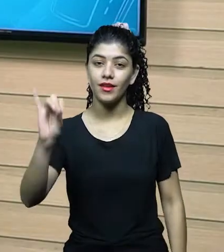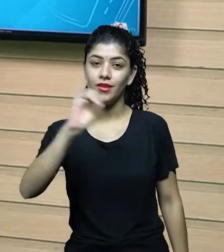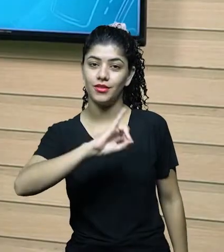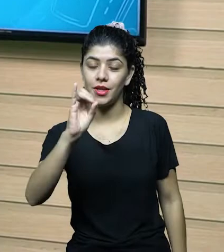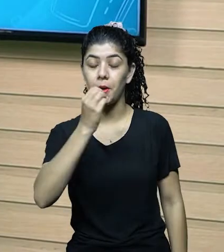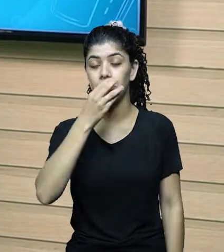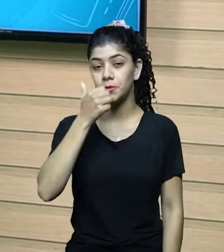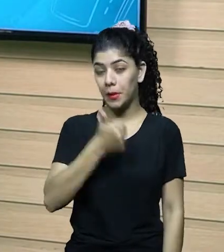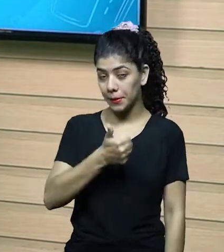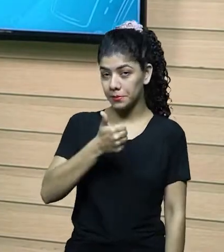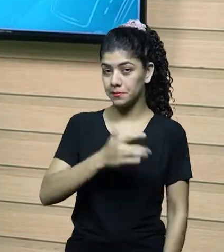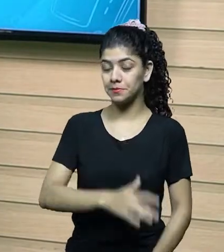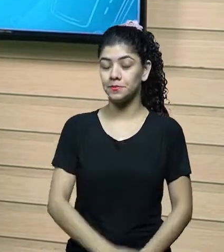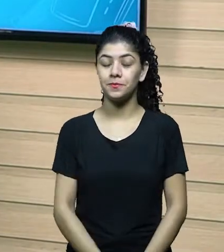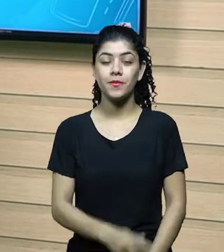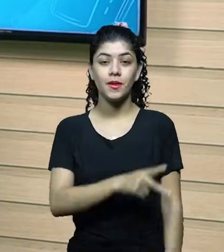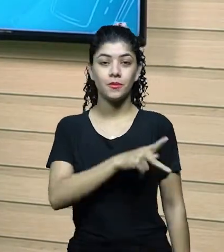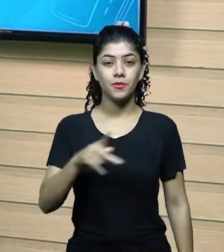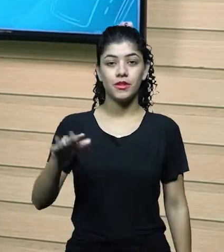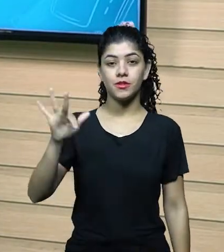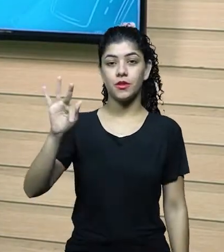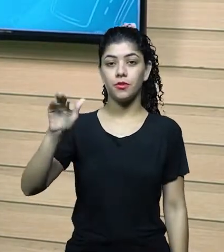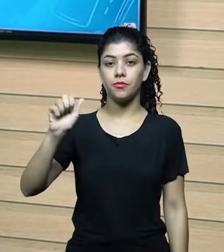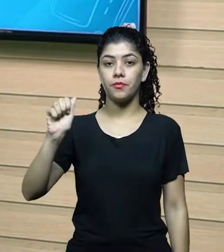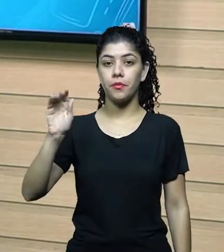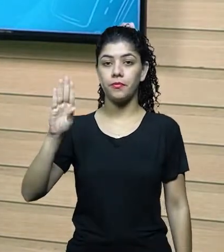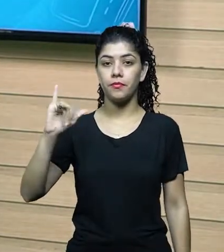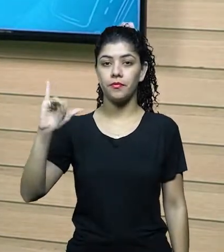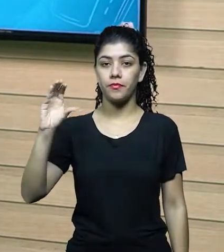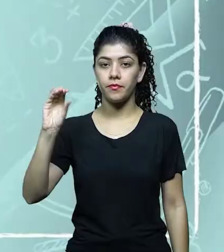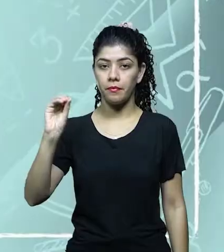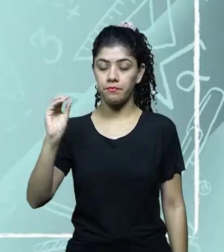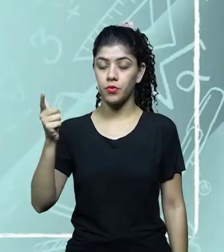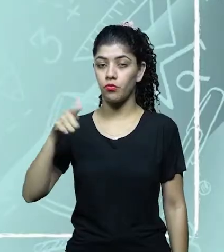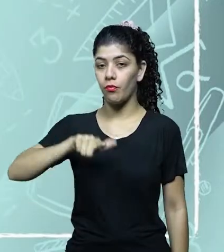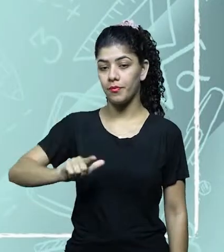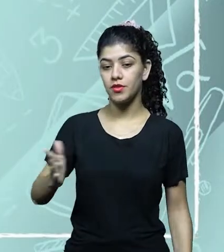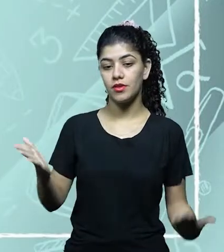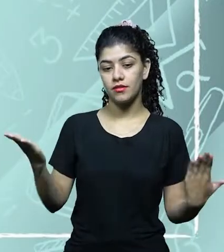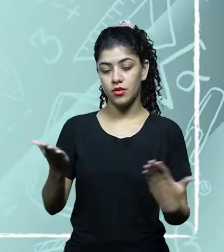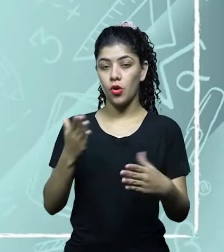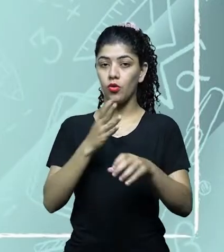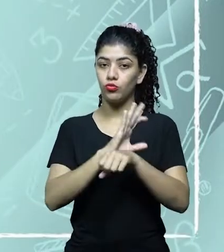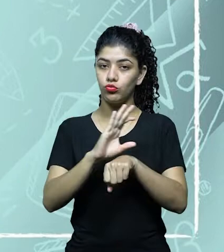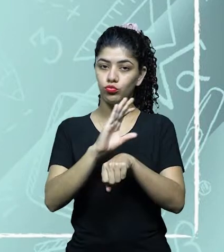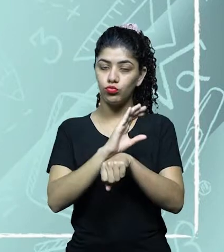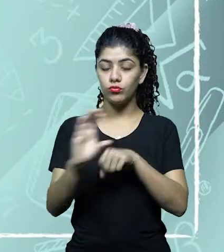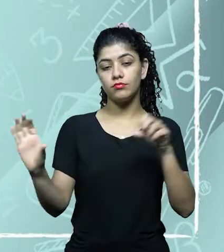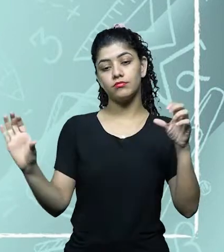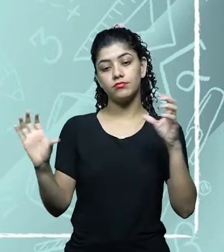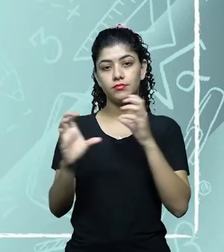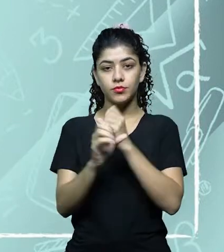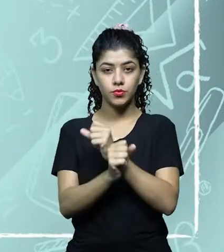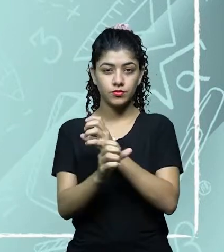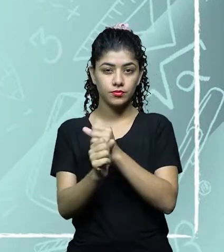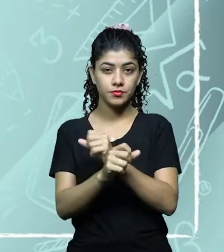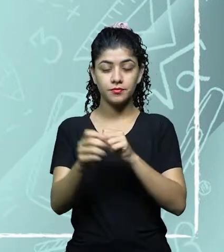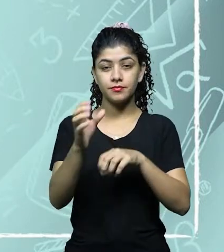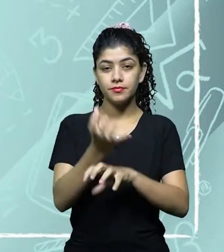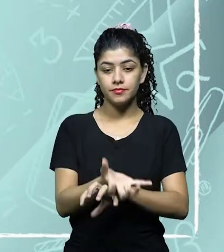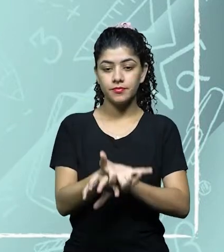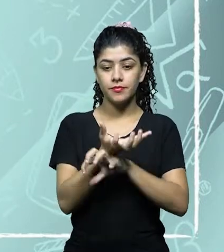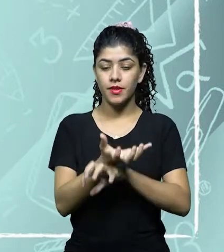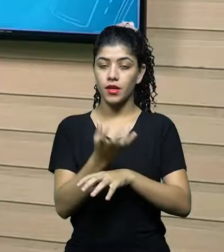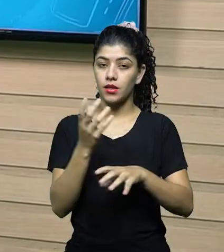Olá pessoal, tudo bom? Professor Fábio aqui com vocês mais uma vez. Curso de Contabilidade do EJATEC, disciplina